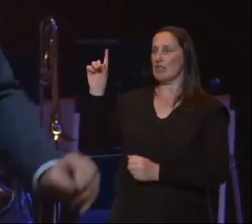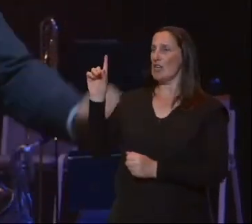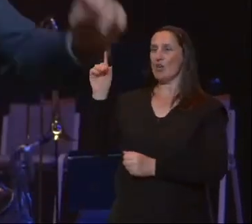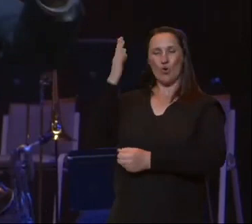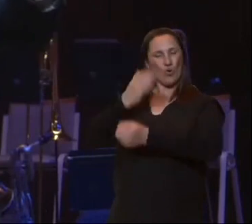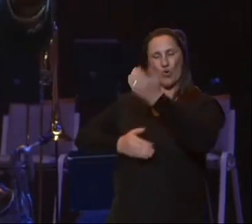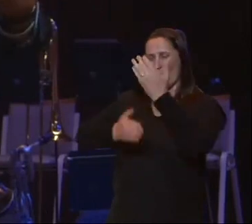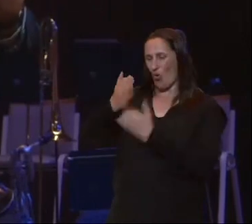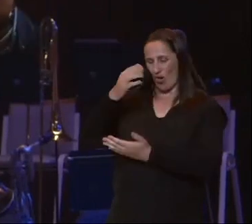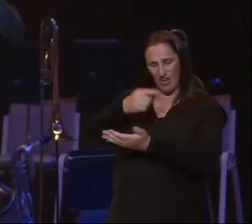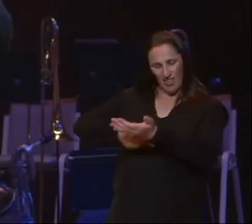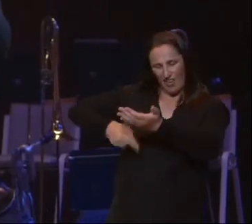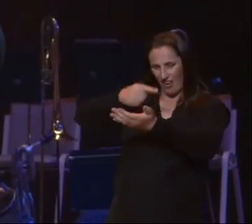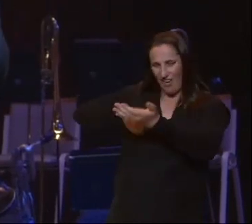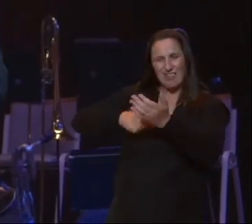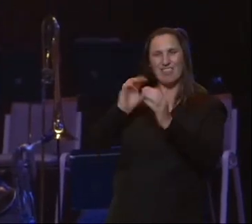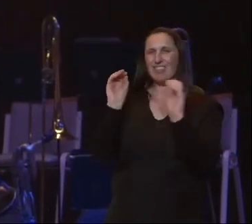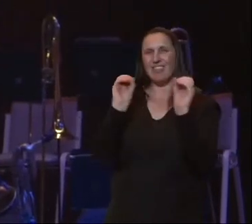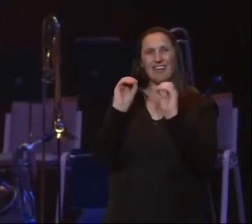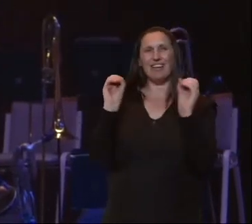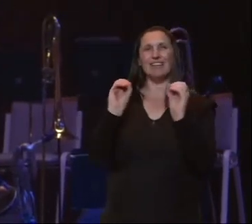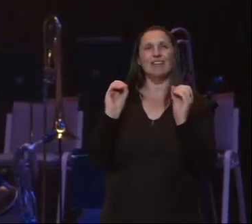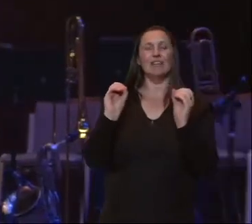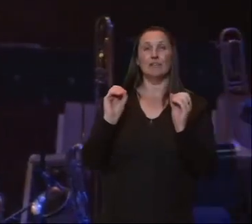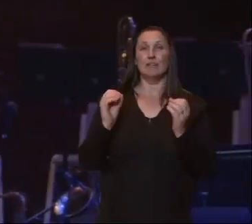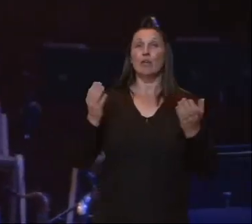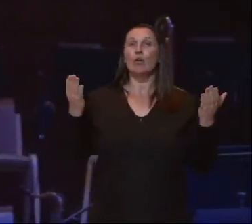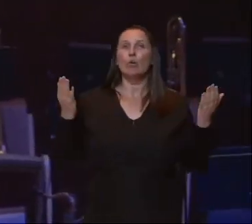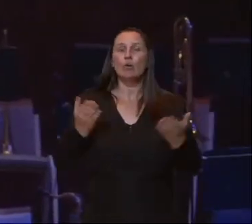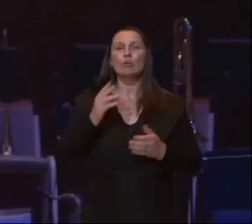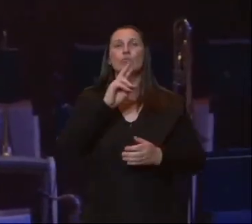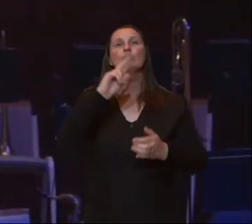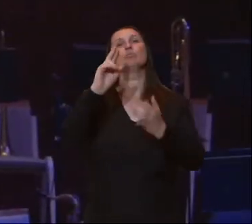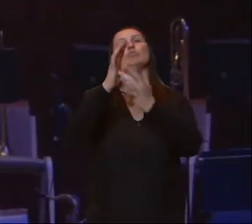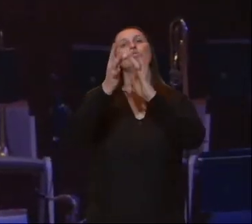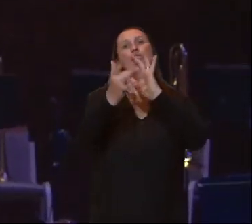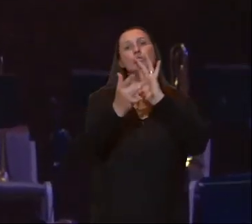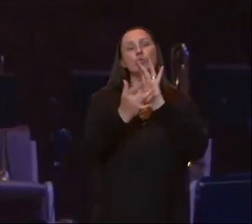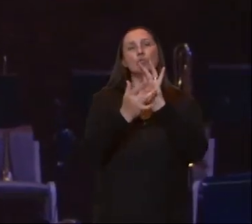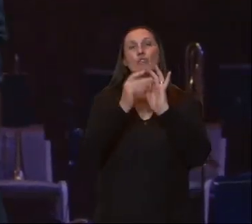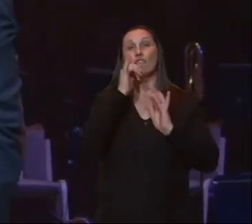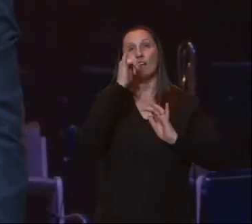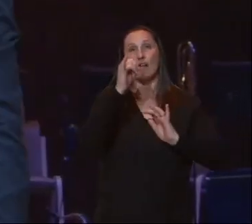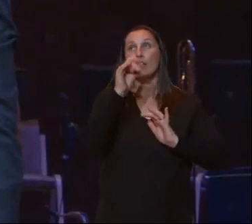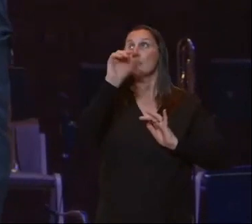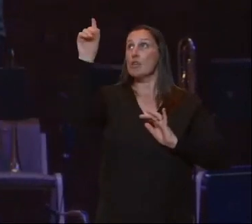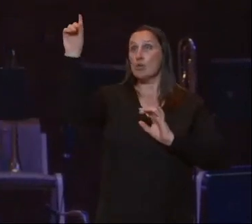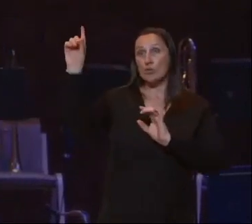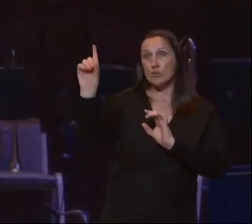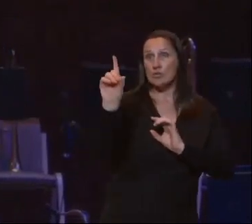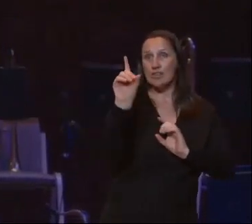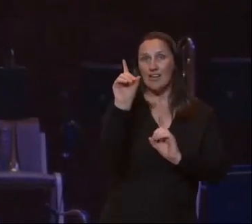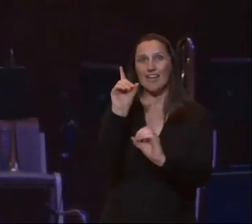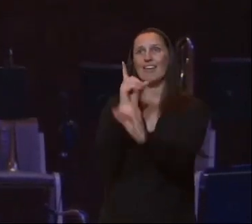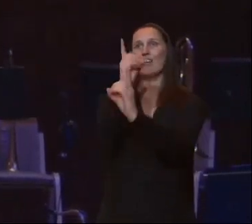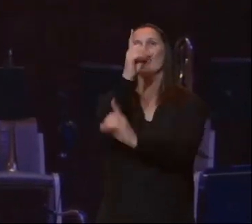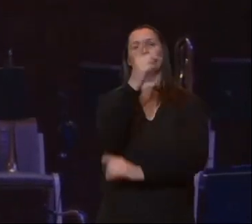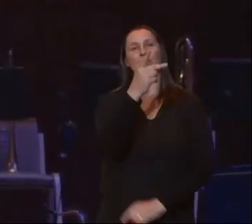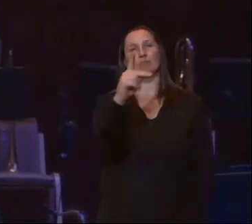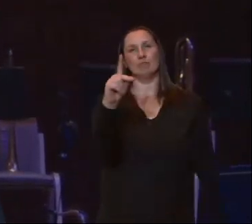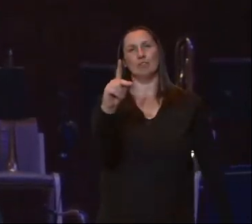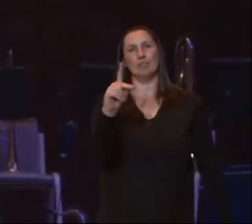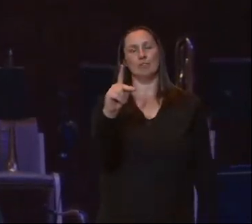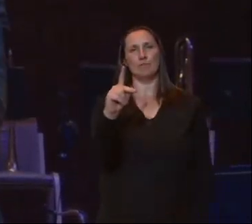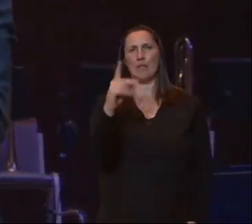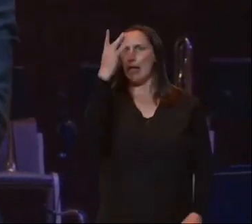machucar. Hoje eu vim te dizer, em nome de Jesus, Deus veio ao seu encontro. Eu não sei o que vai